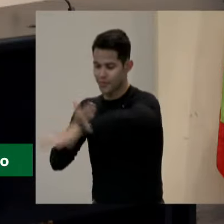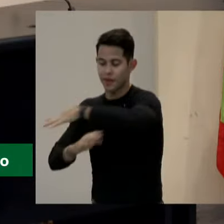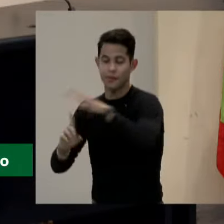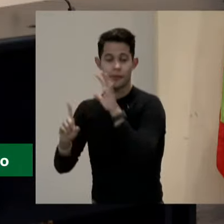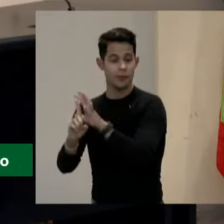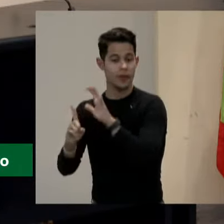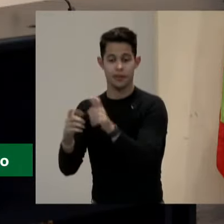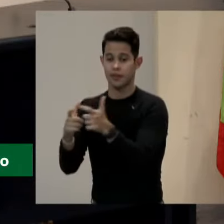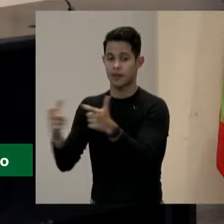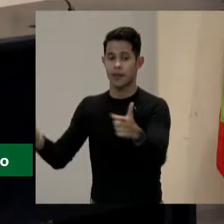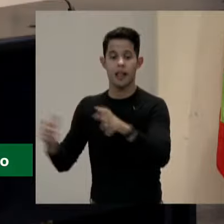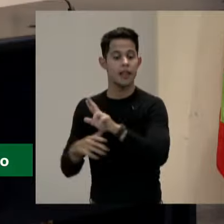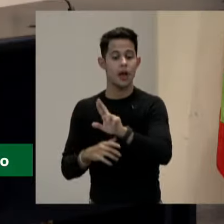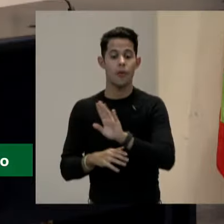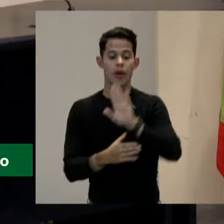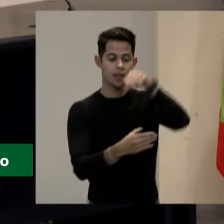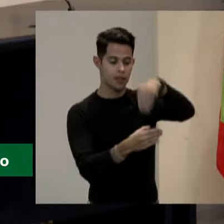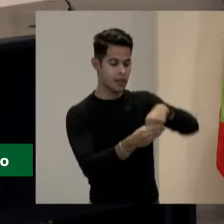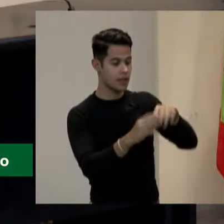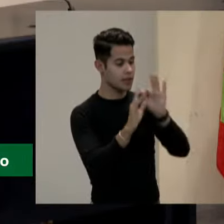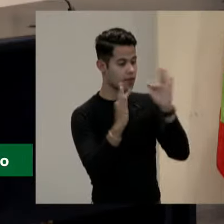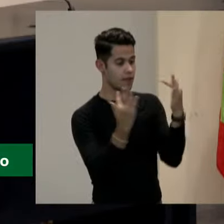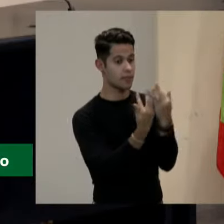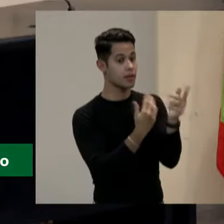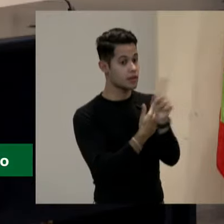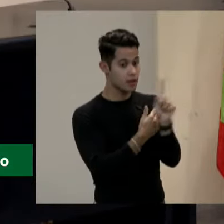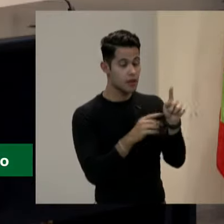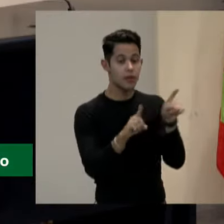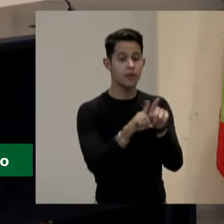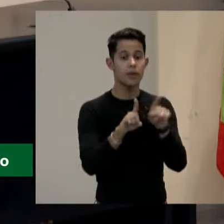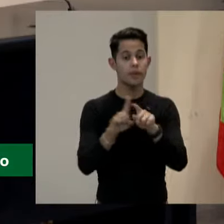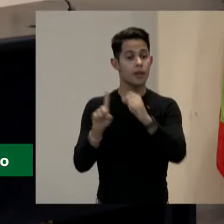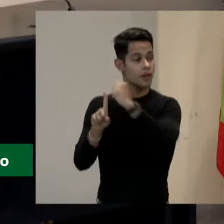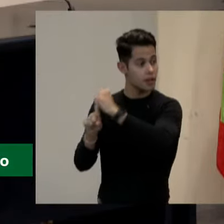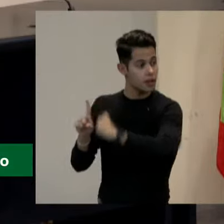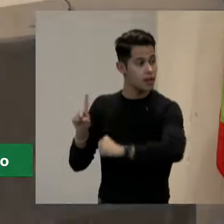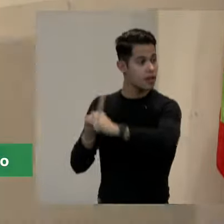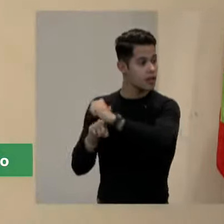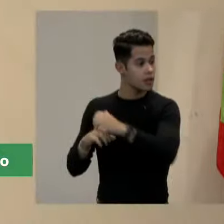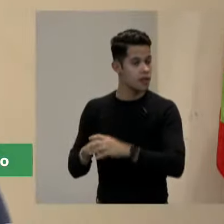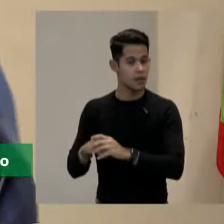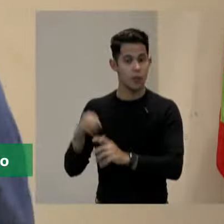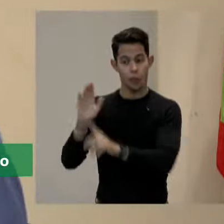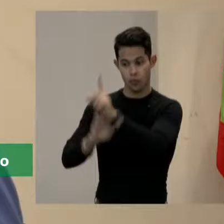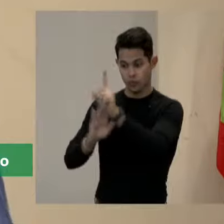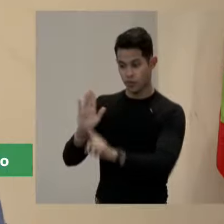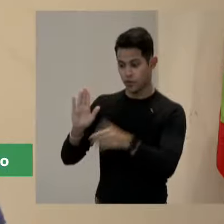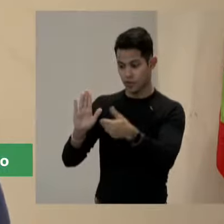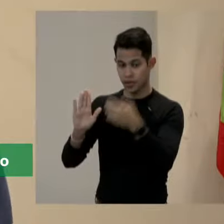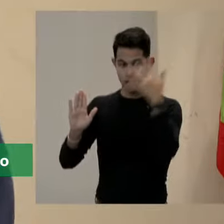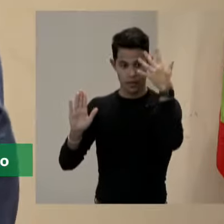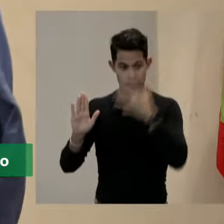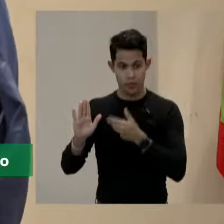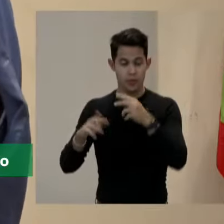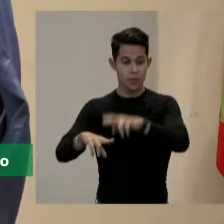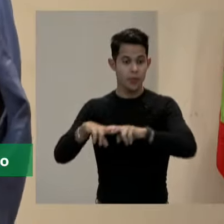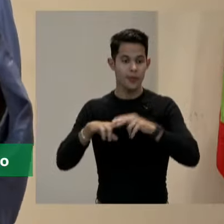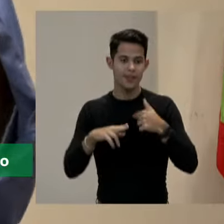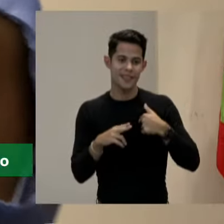no ambiente familiar. É social. E o direito é bonito. E por isso que eu quis fazer